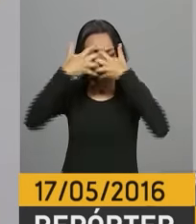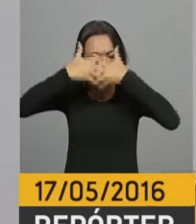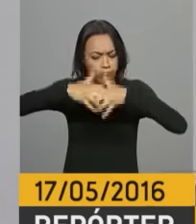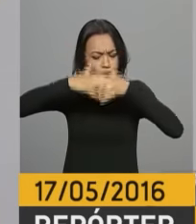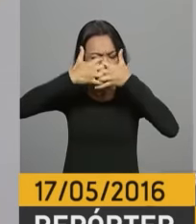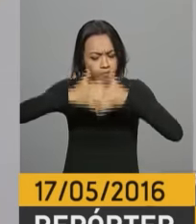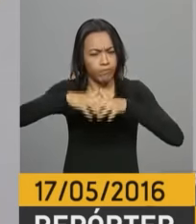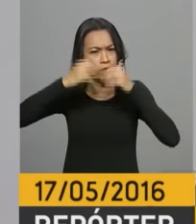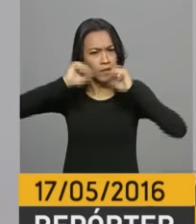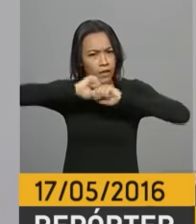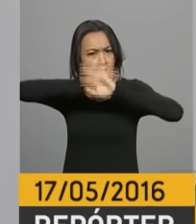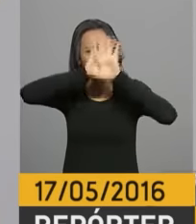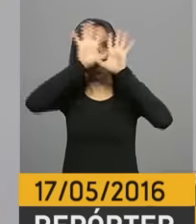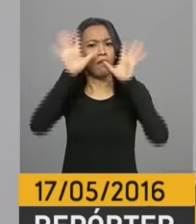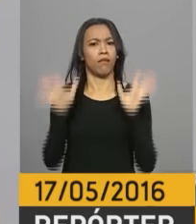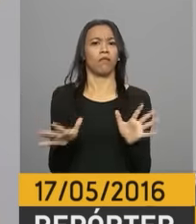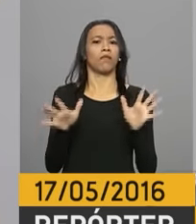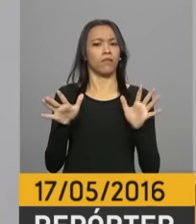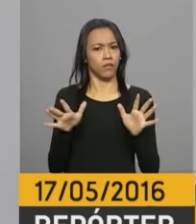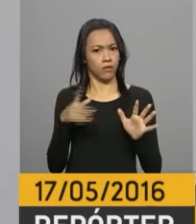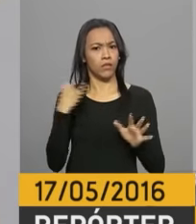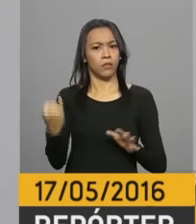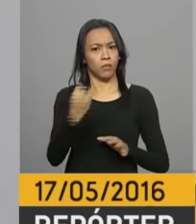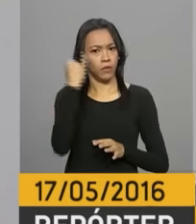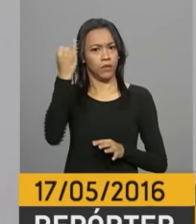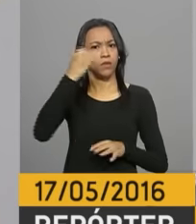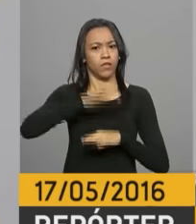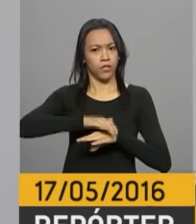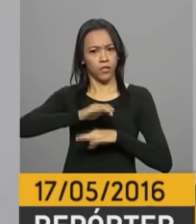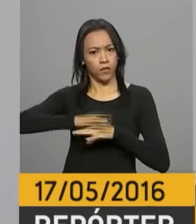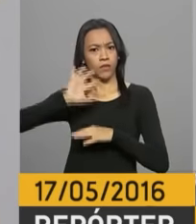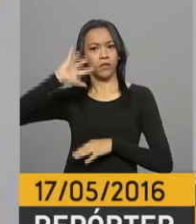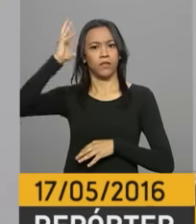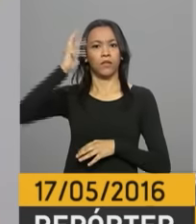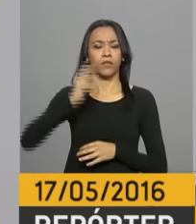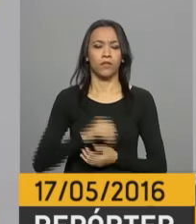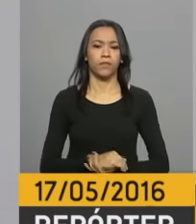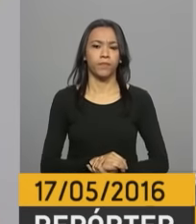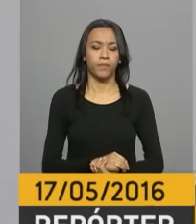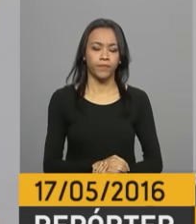avançando claramente de uma forma muito importante e muito decisiva.